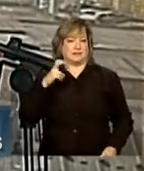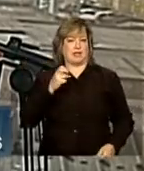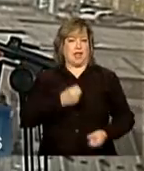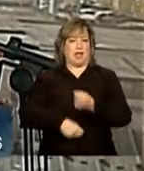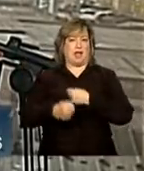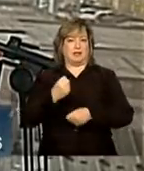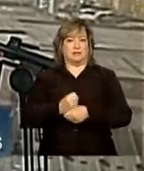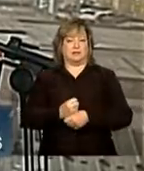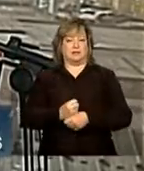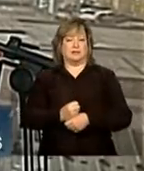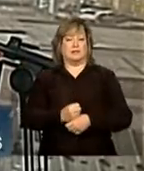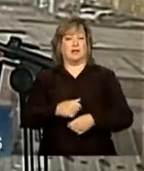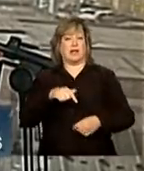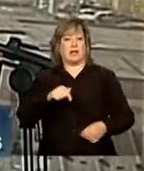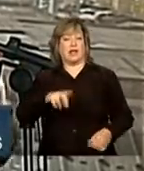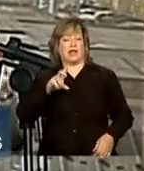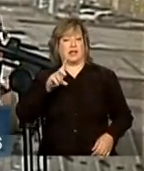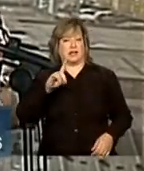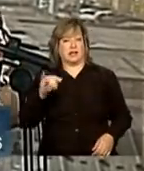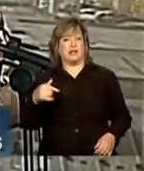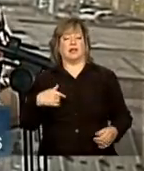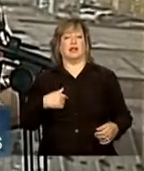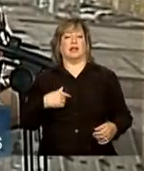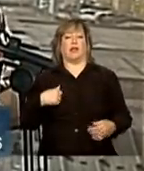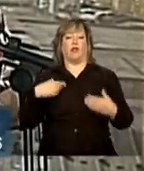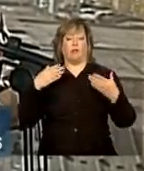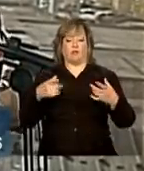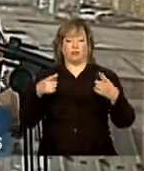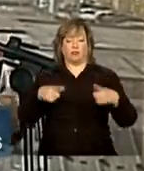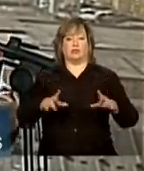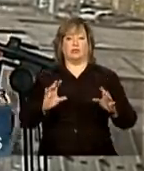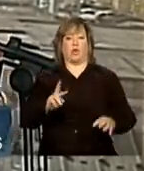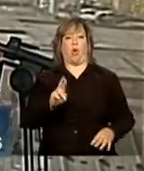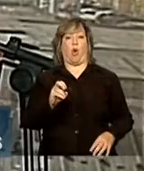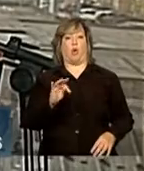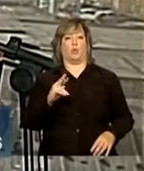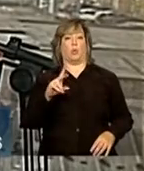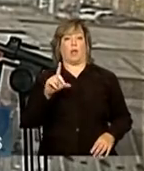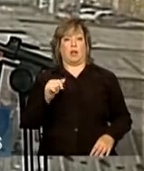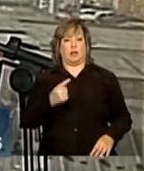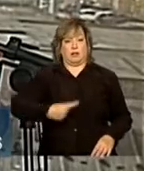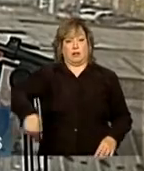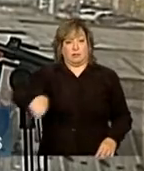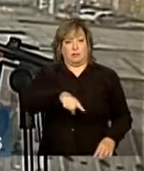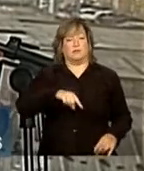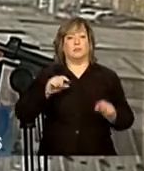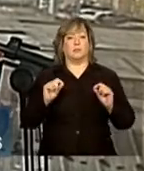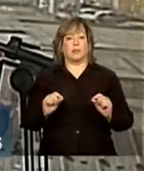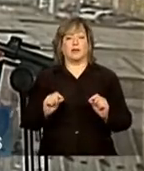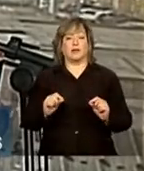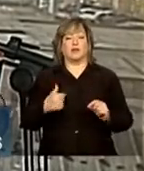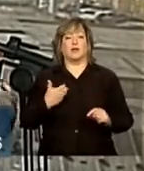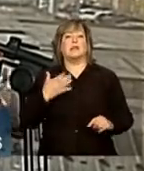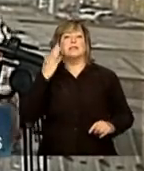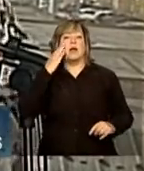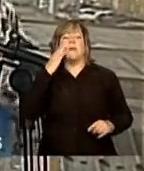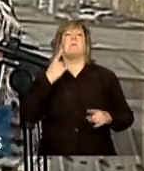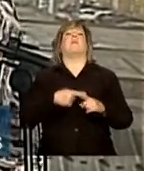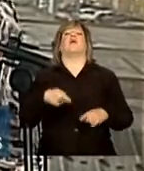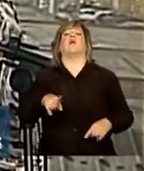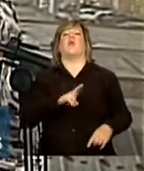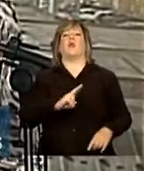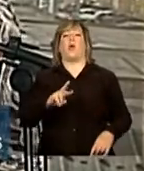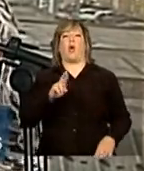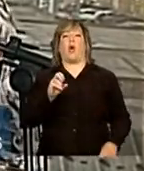estava querendo saber porque a rótula, nós fomos lá na rótula, eu queria saber porque a rótula era do abacaxi. O que, que